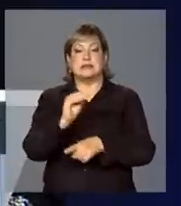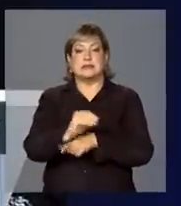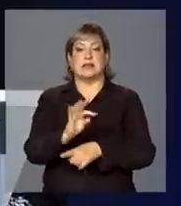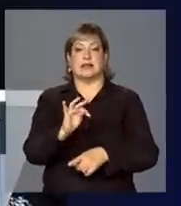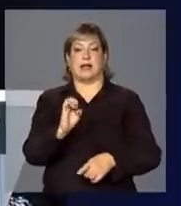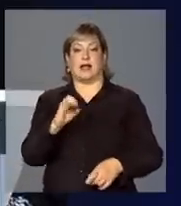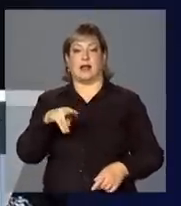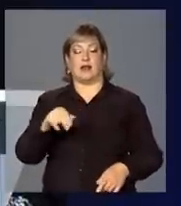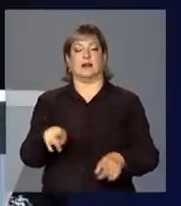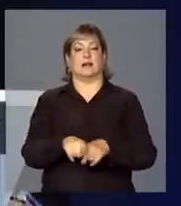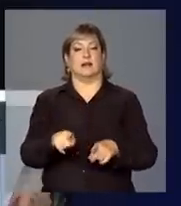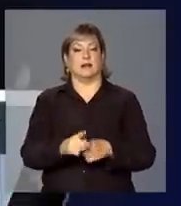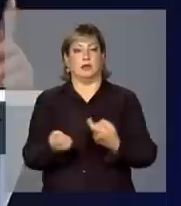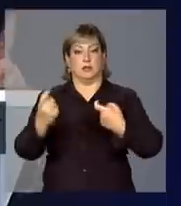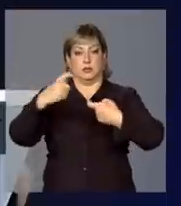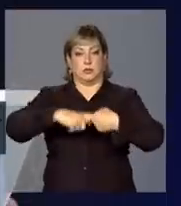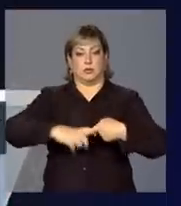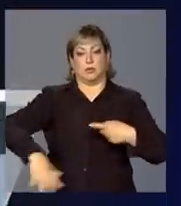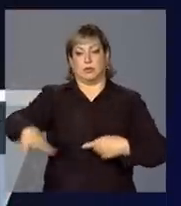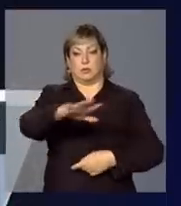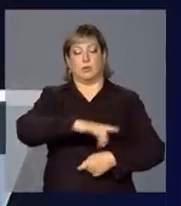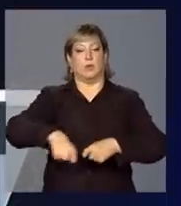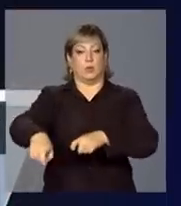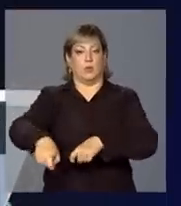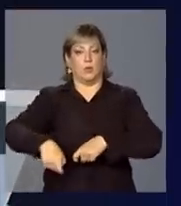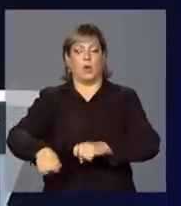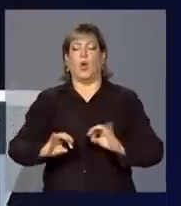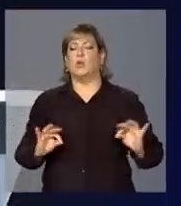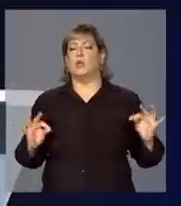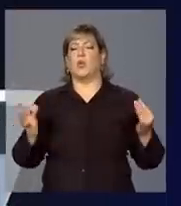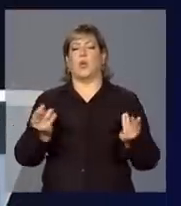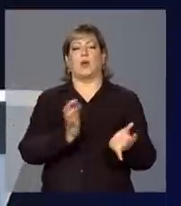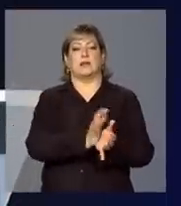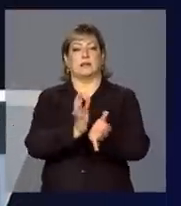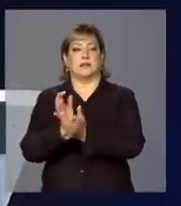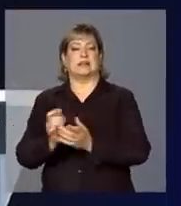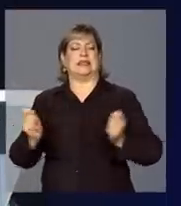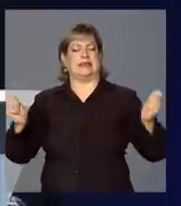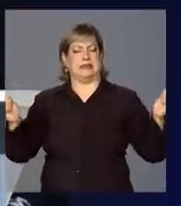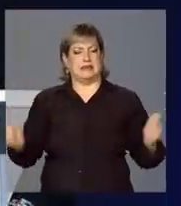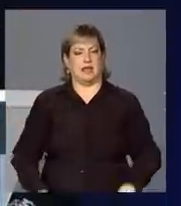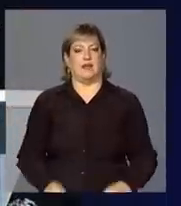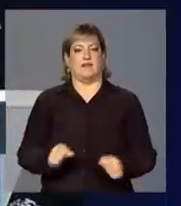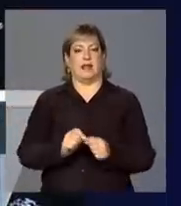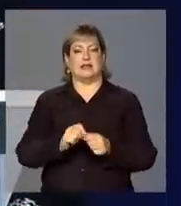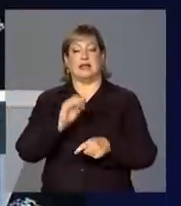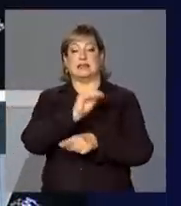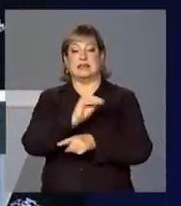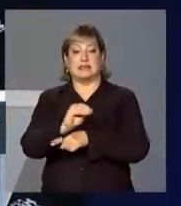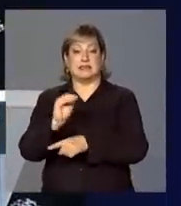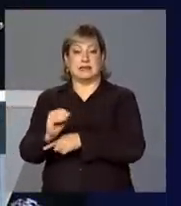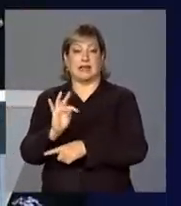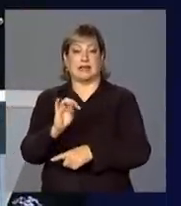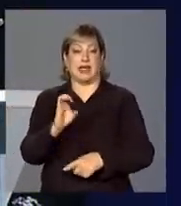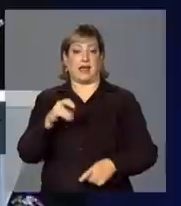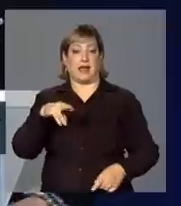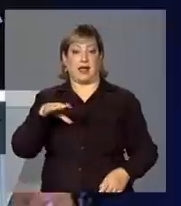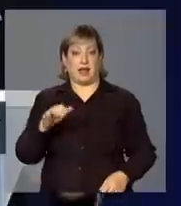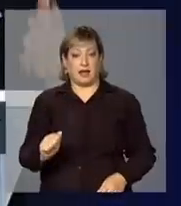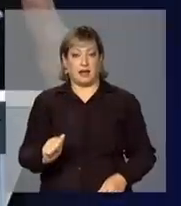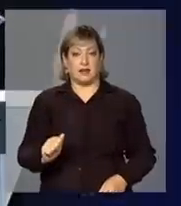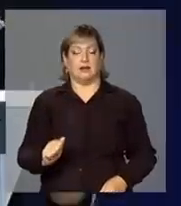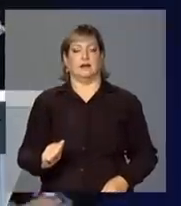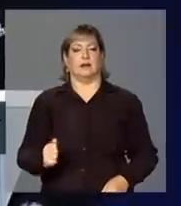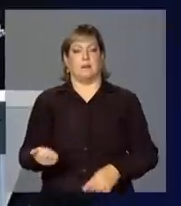técnica e extensão rural. Em todas as áreas é possível fazer assistência técnica para